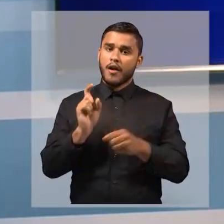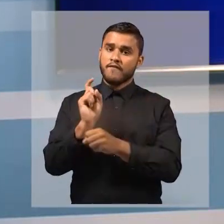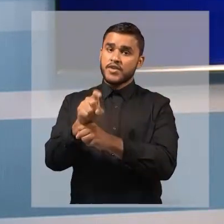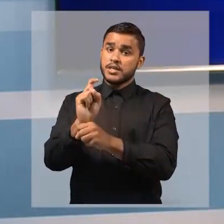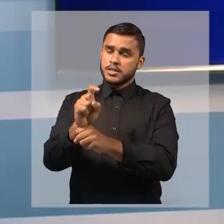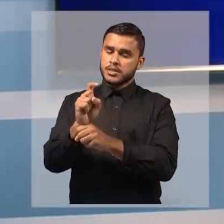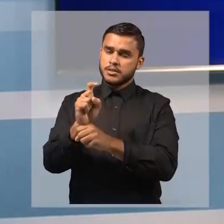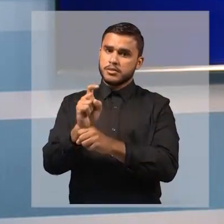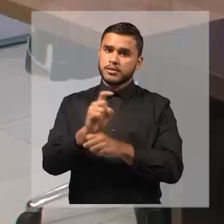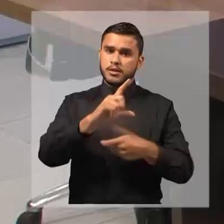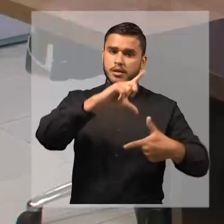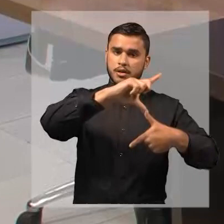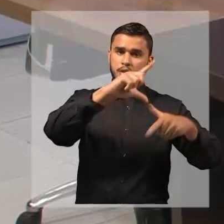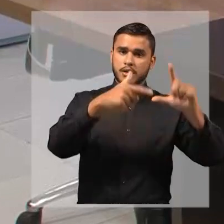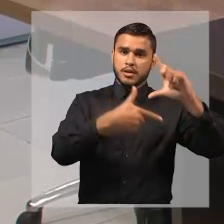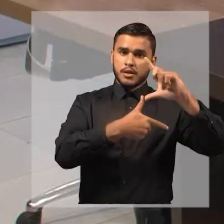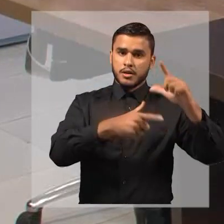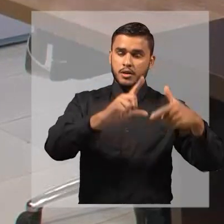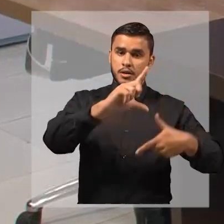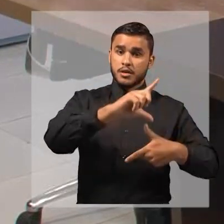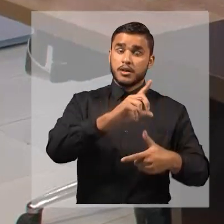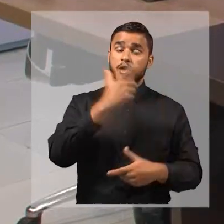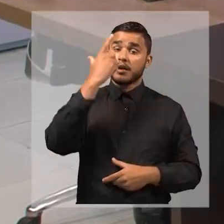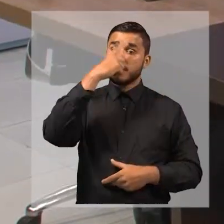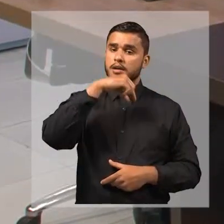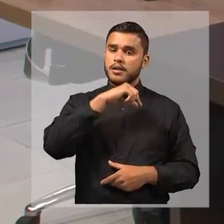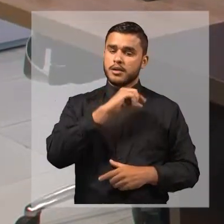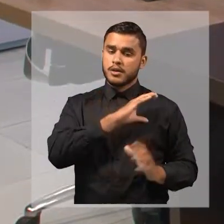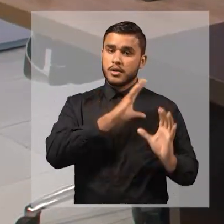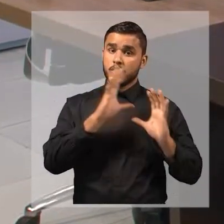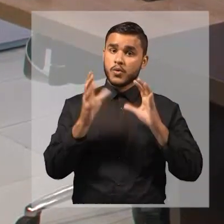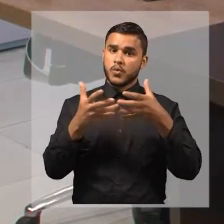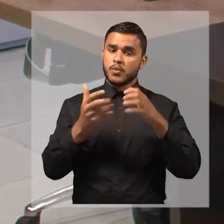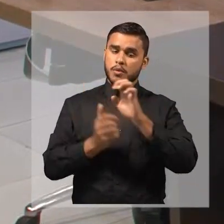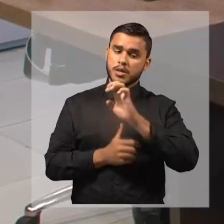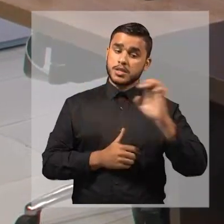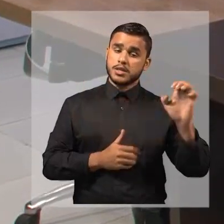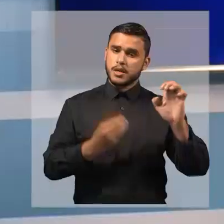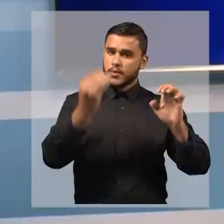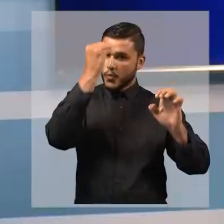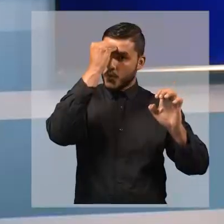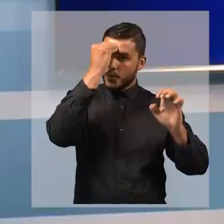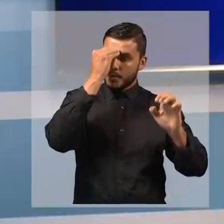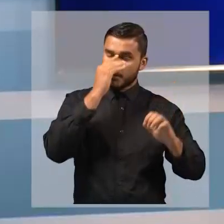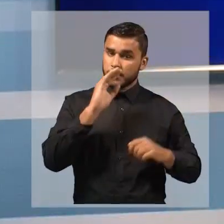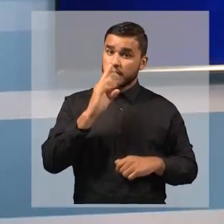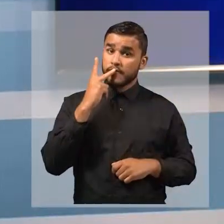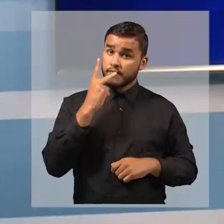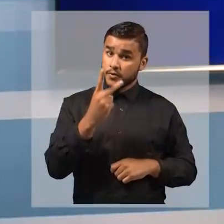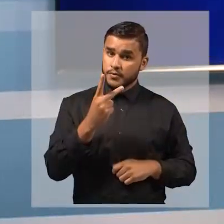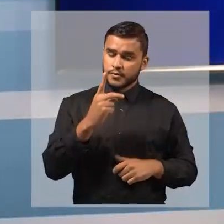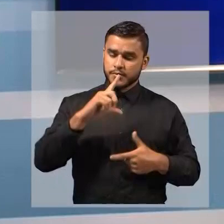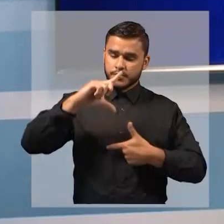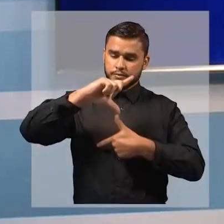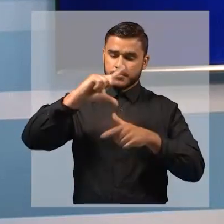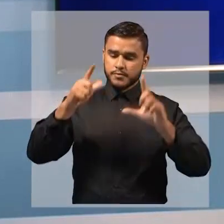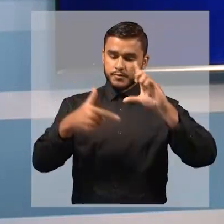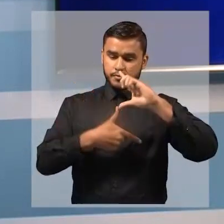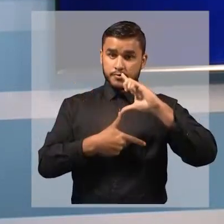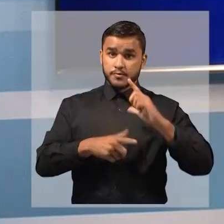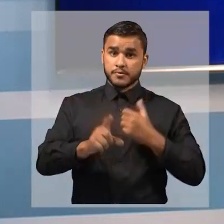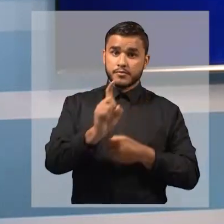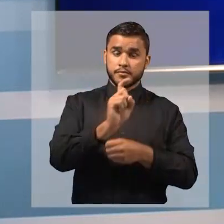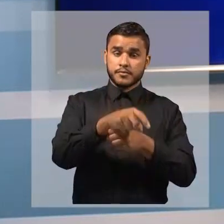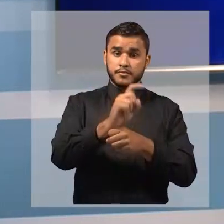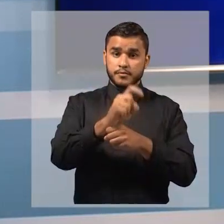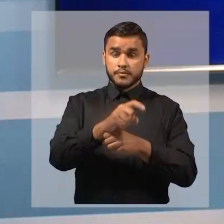o nazismo e o fascismo foram obras da extrema esquerda. Veja bem,